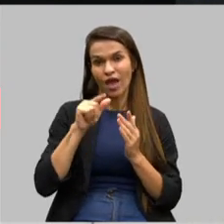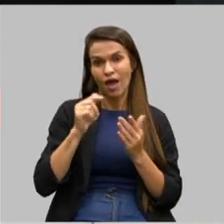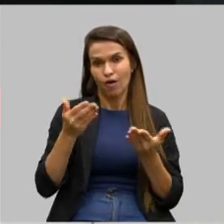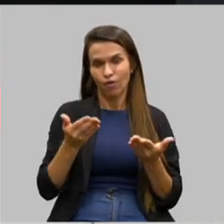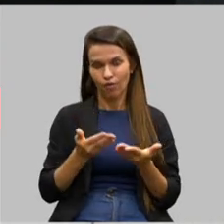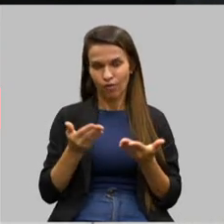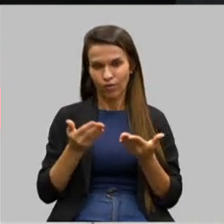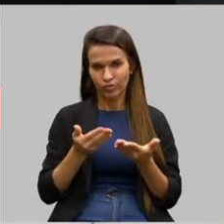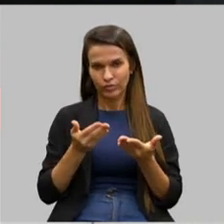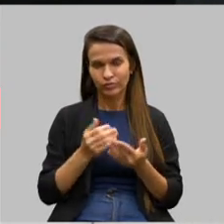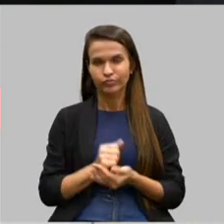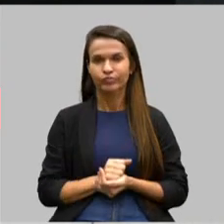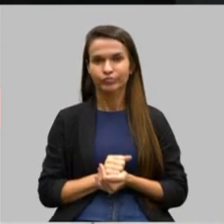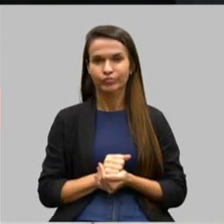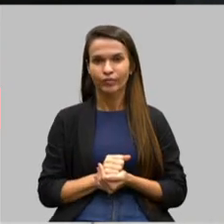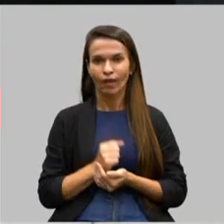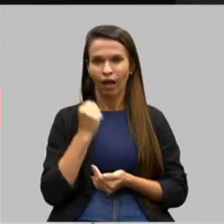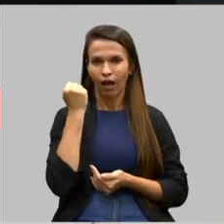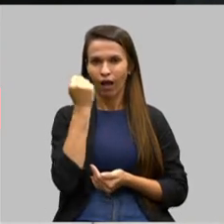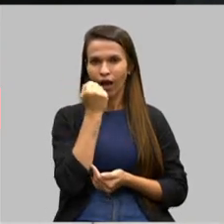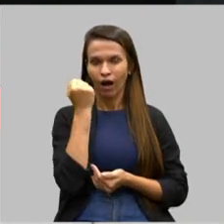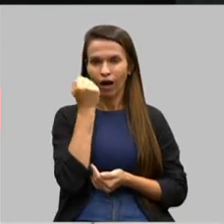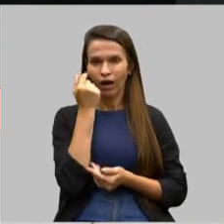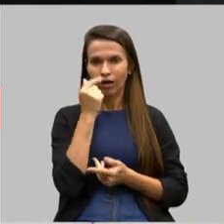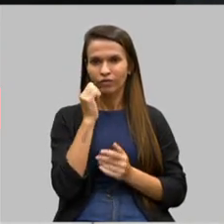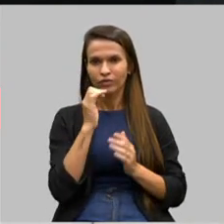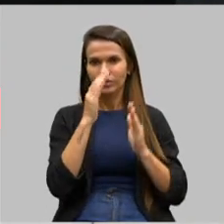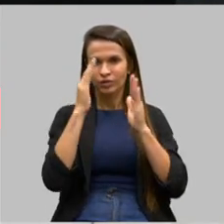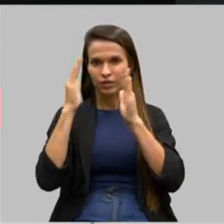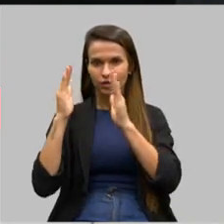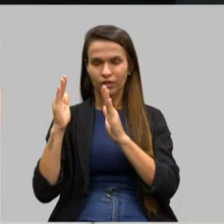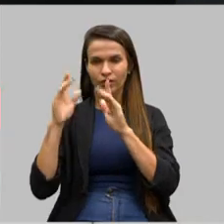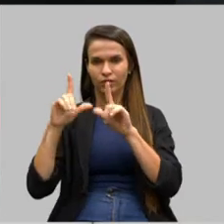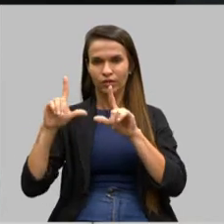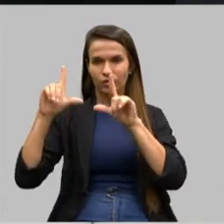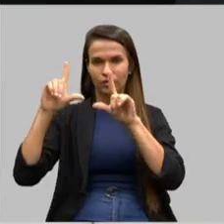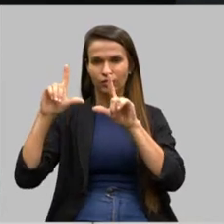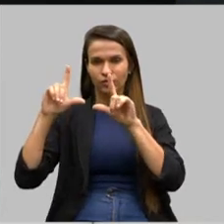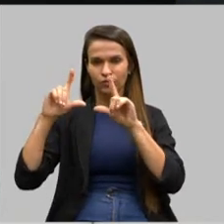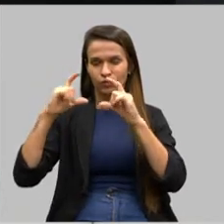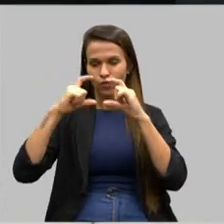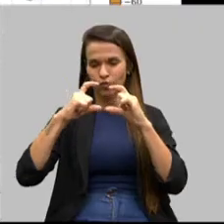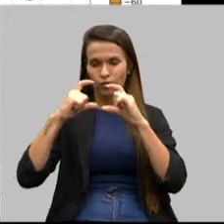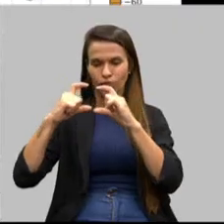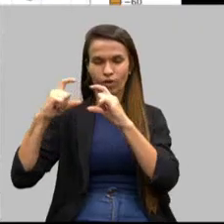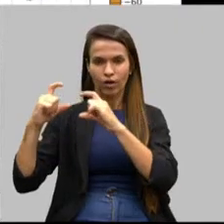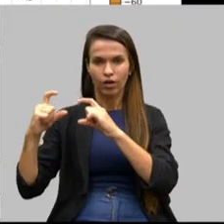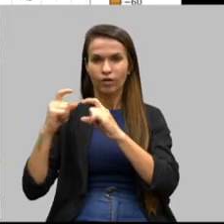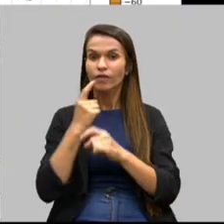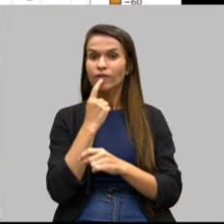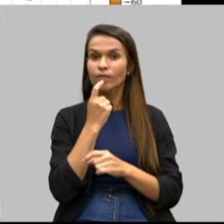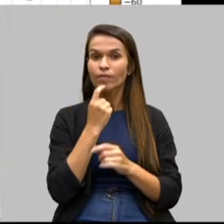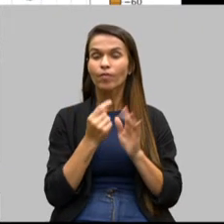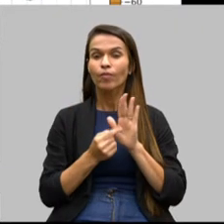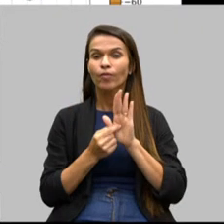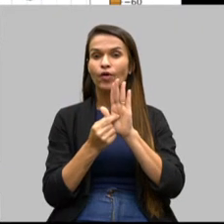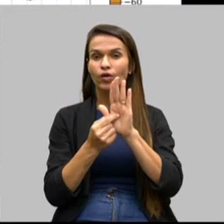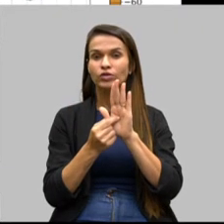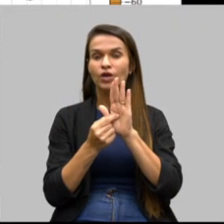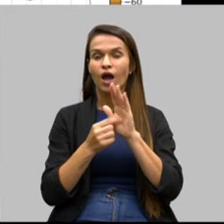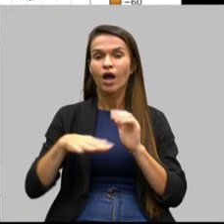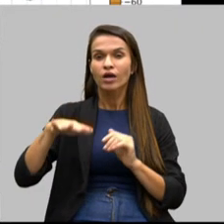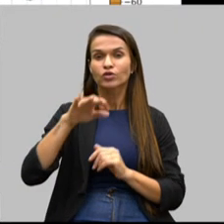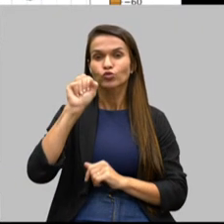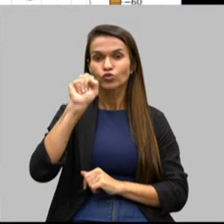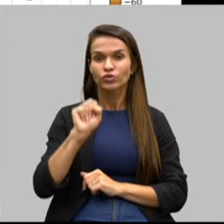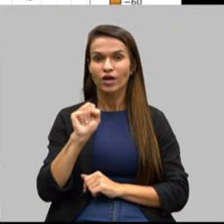precipitação, nesse lado da tela, os quadrinhos em vermelho indicam onde está a região sudeste do